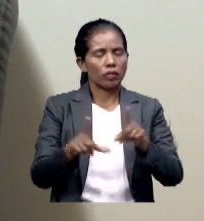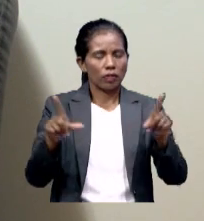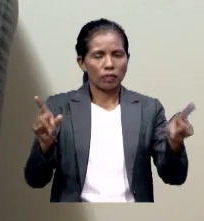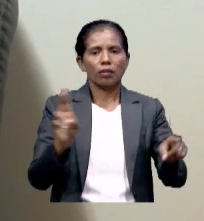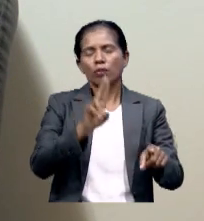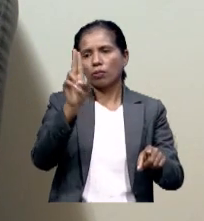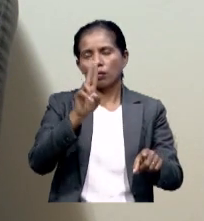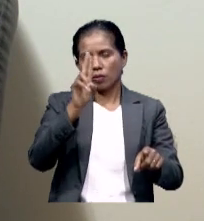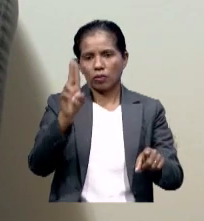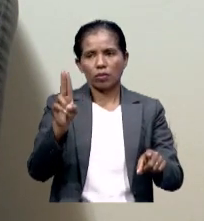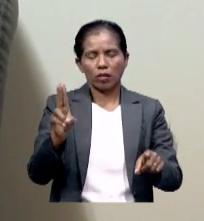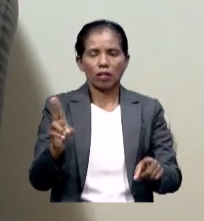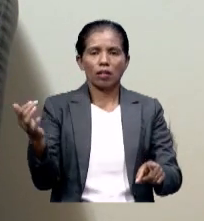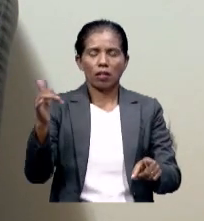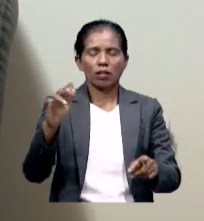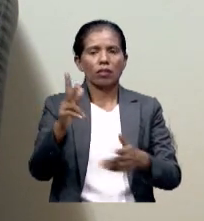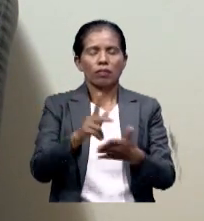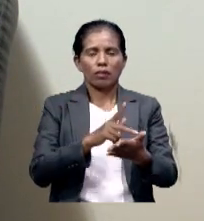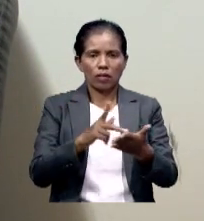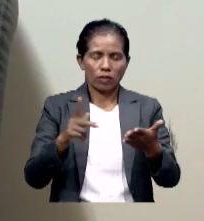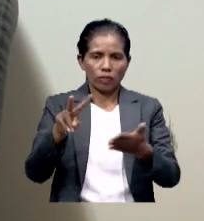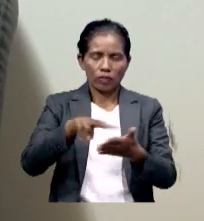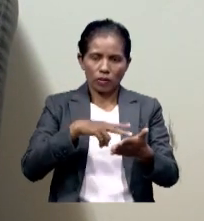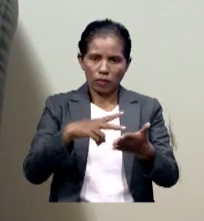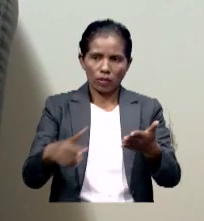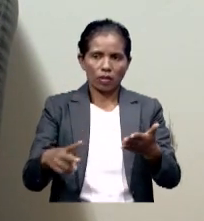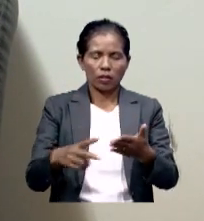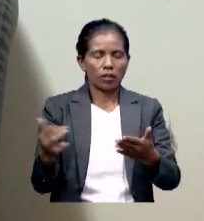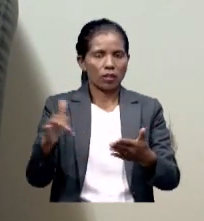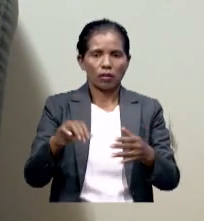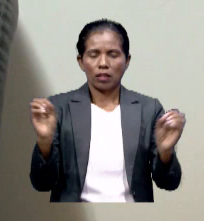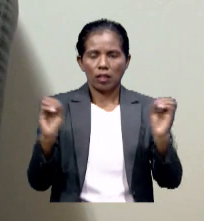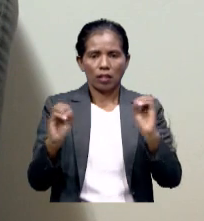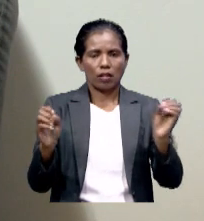executa, embora se ele viola o contrato, se ele mostra a bela satisfaz,